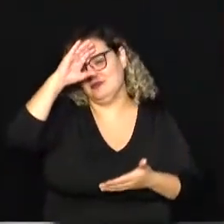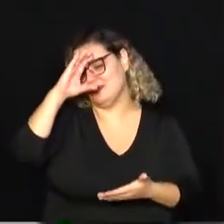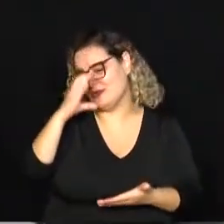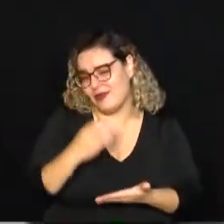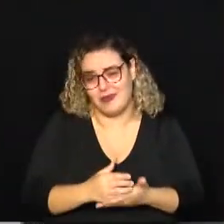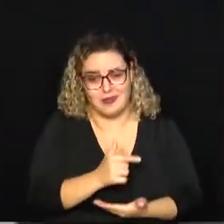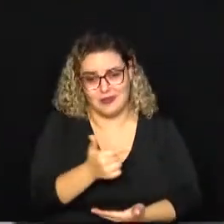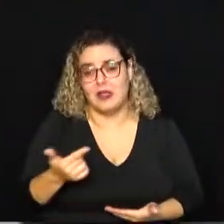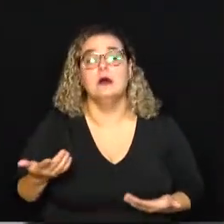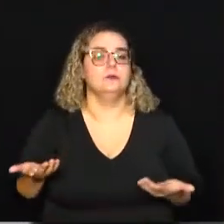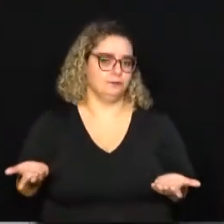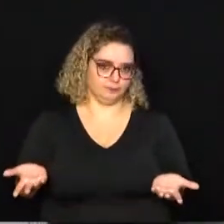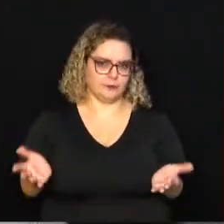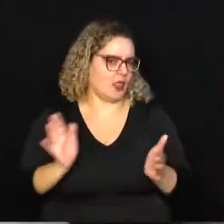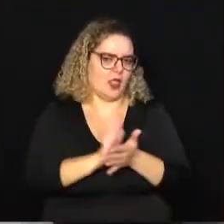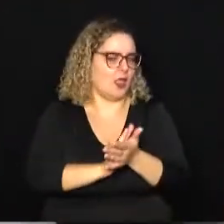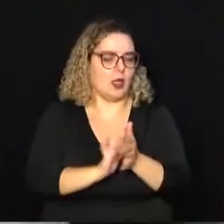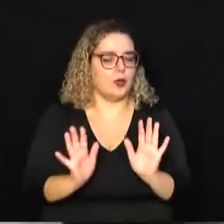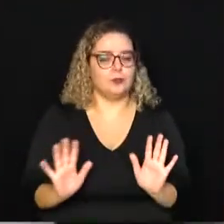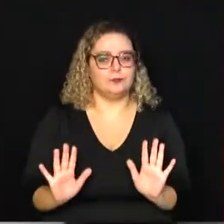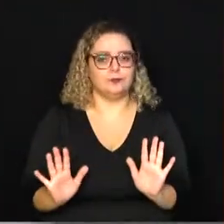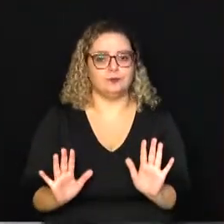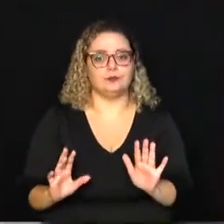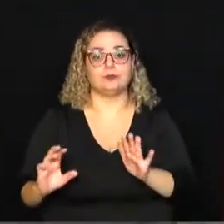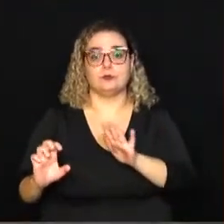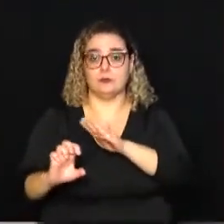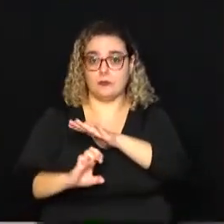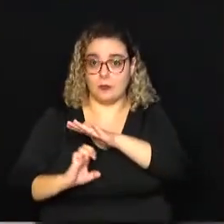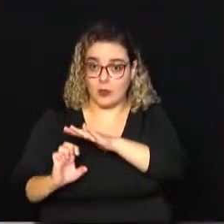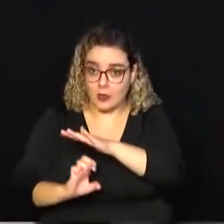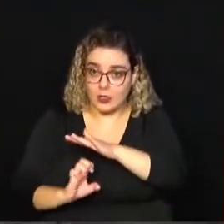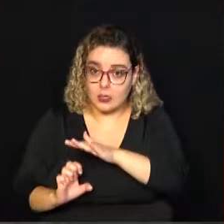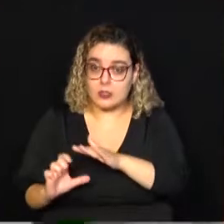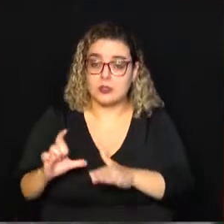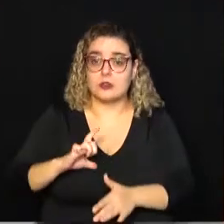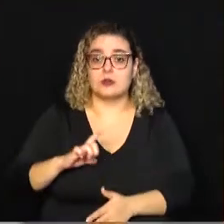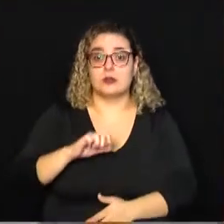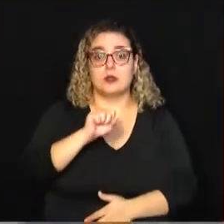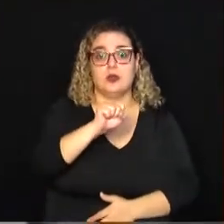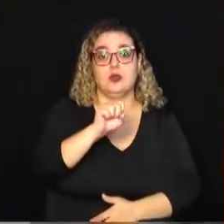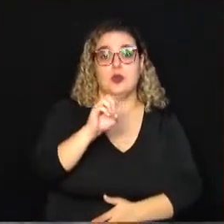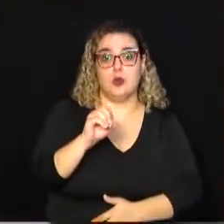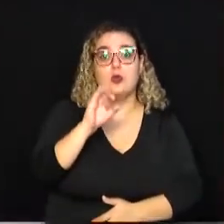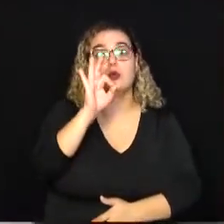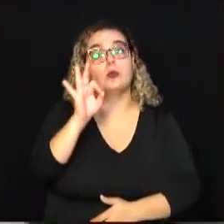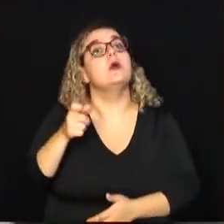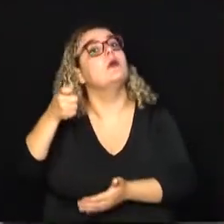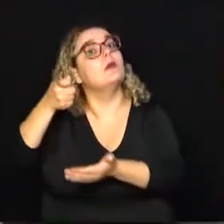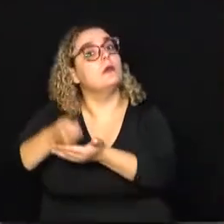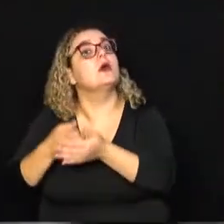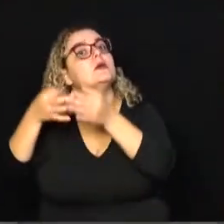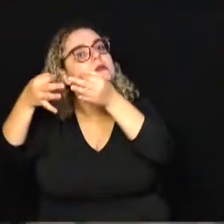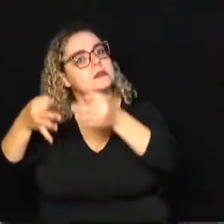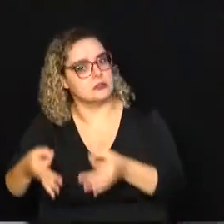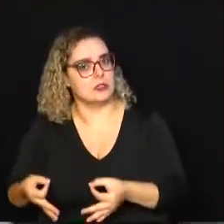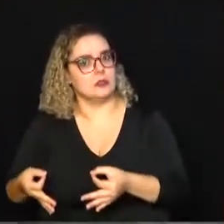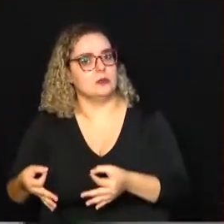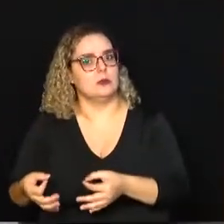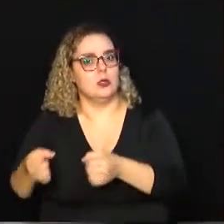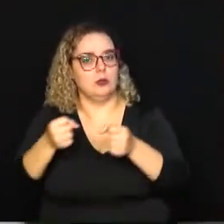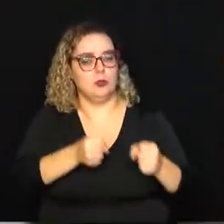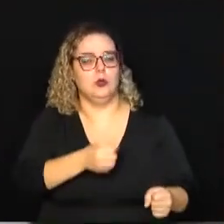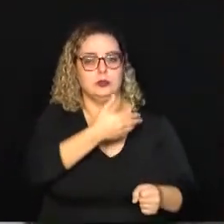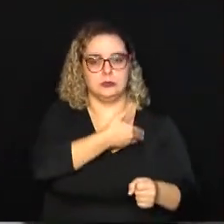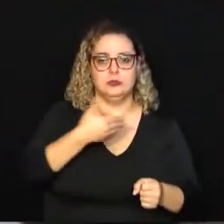para atuar. Nada disso. As empresas tiveram 80% da sua folha de pagamento pagas, né, pelo poder público